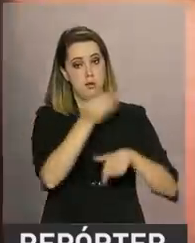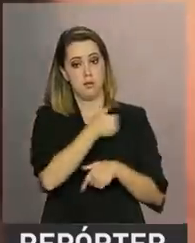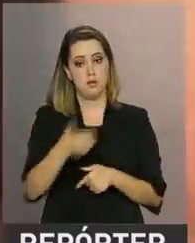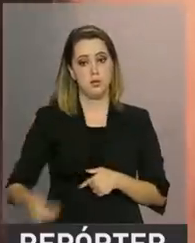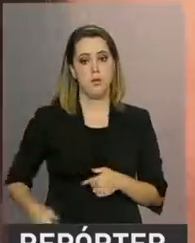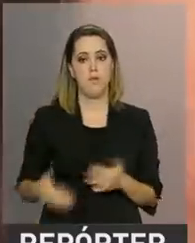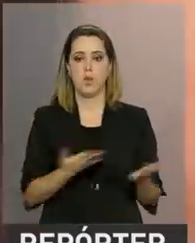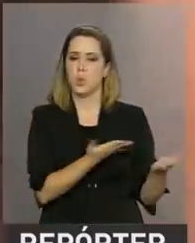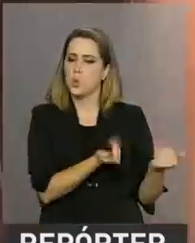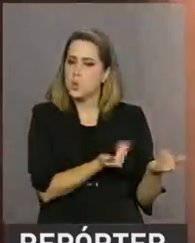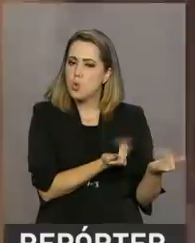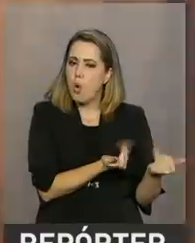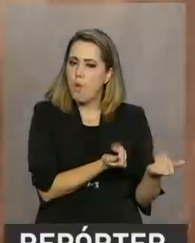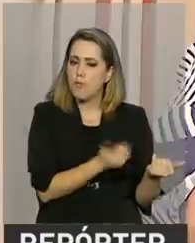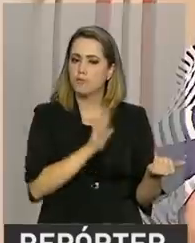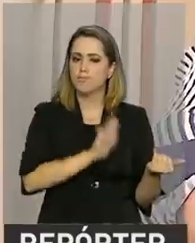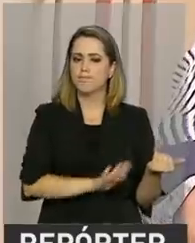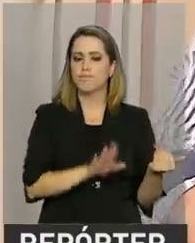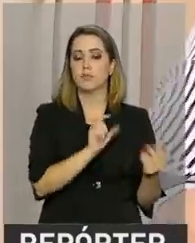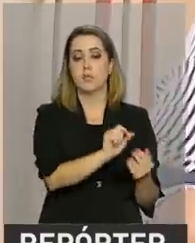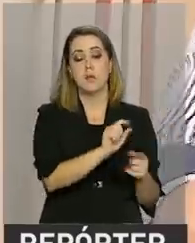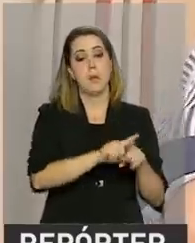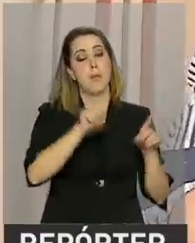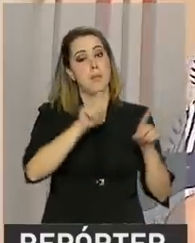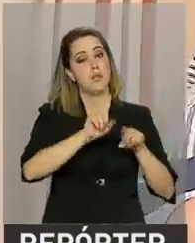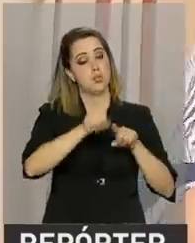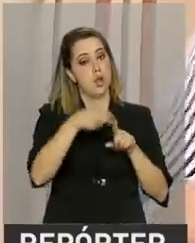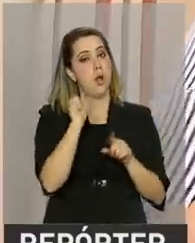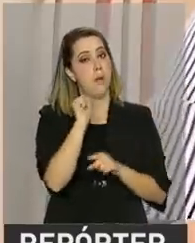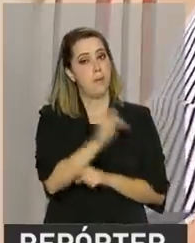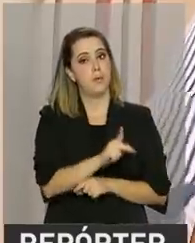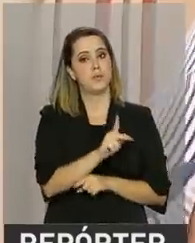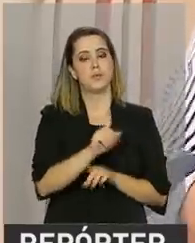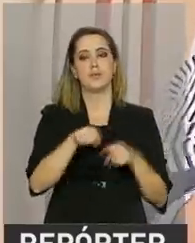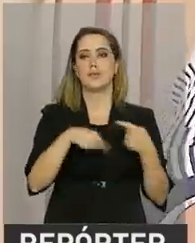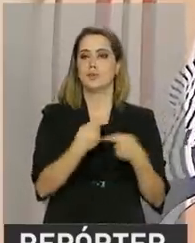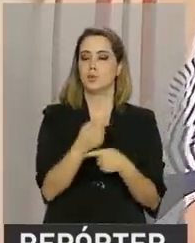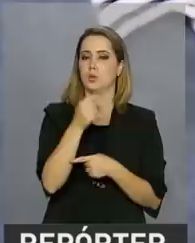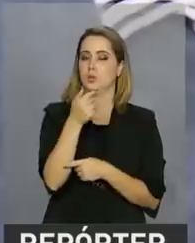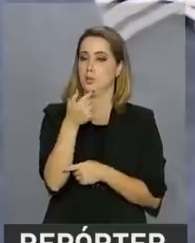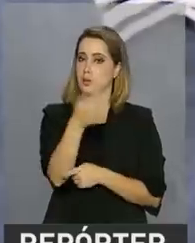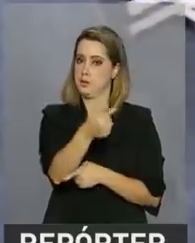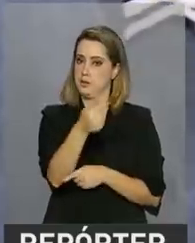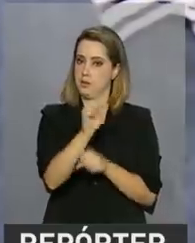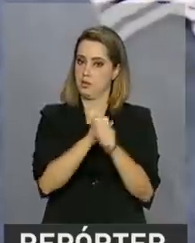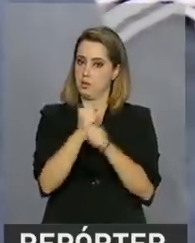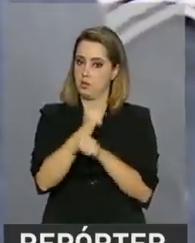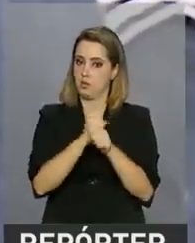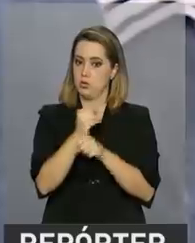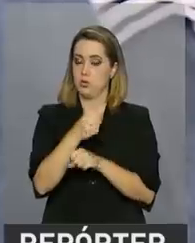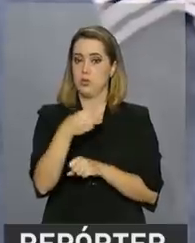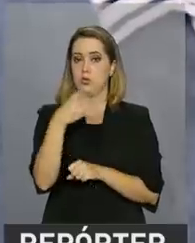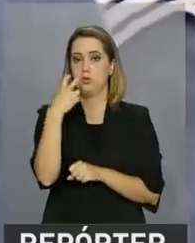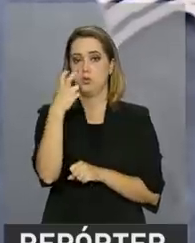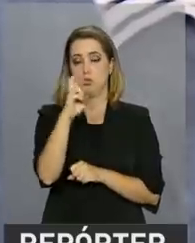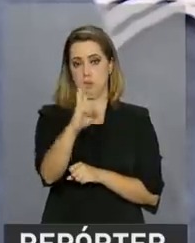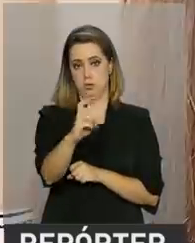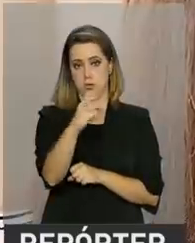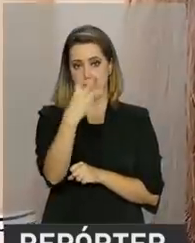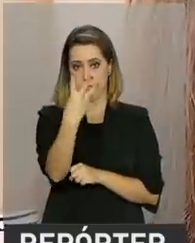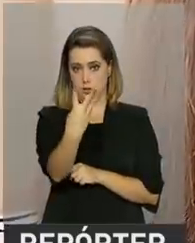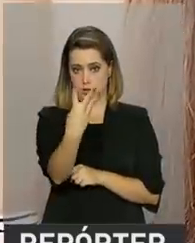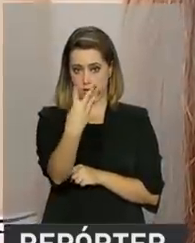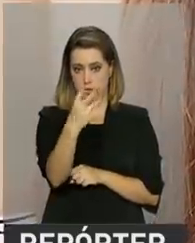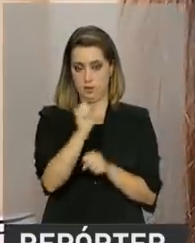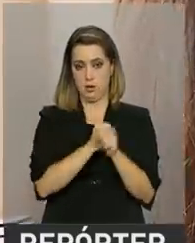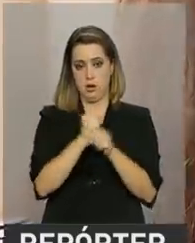e se aposentou em 2008, mas só deixou os Correios 7 anos depois, aos 53 anos, idade